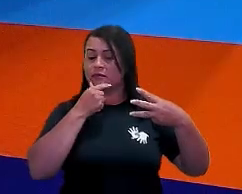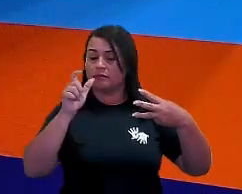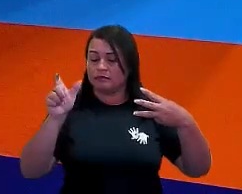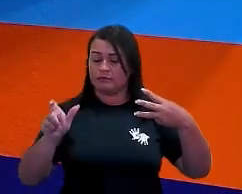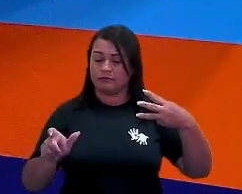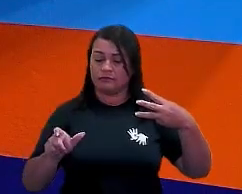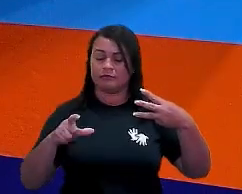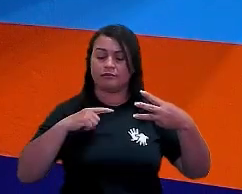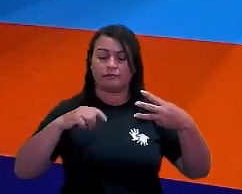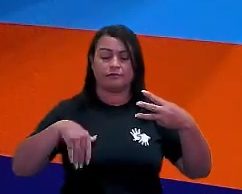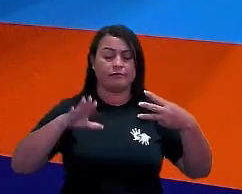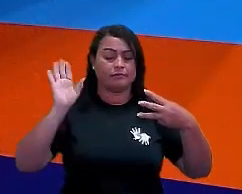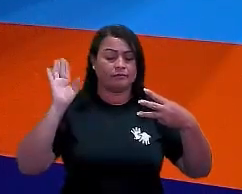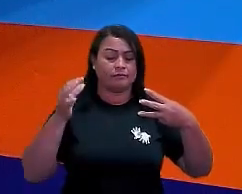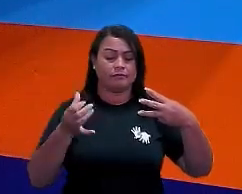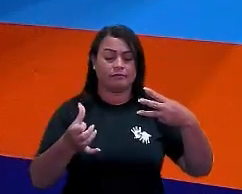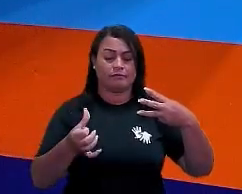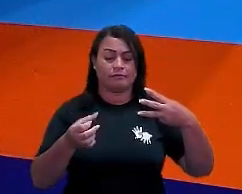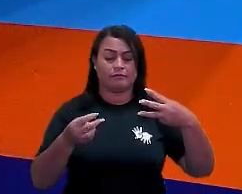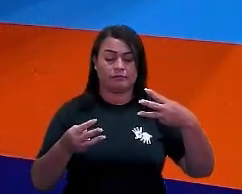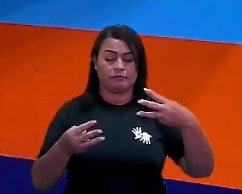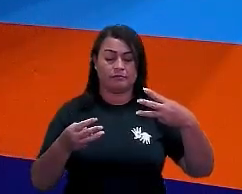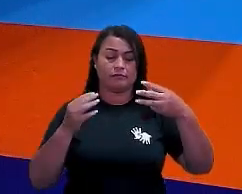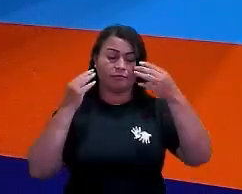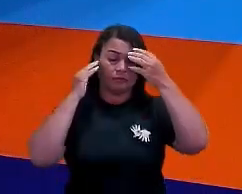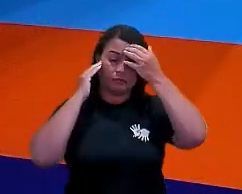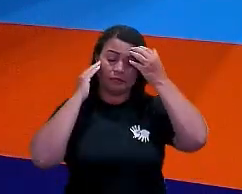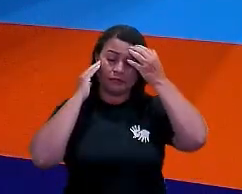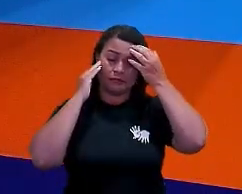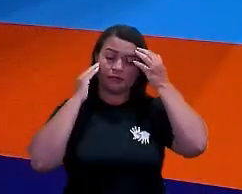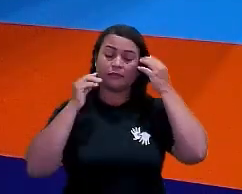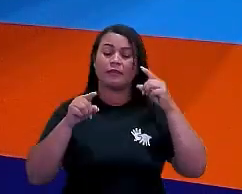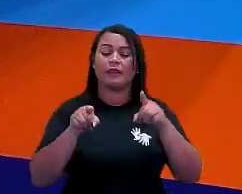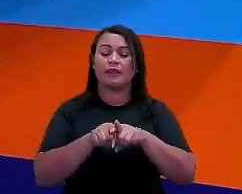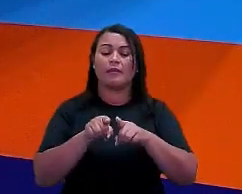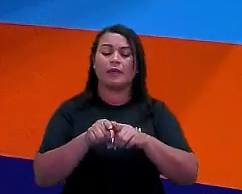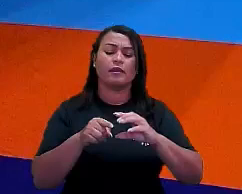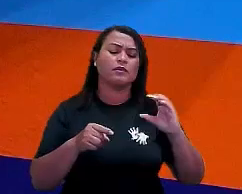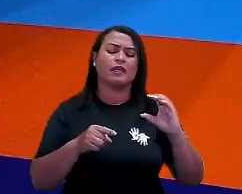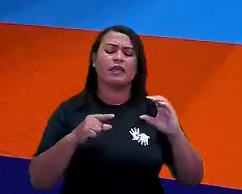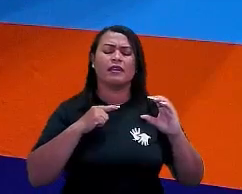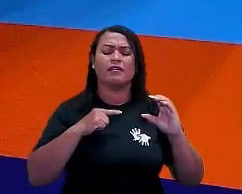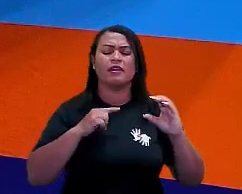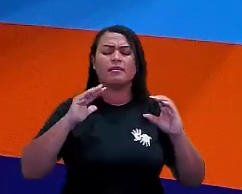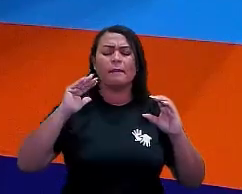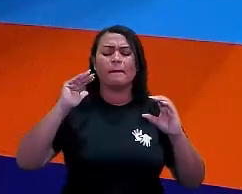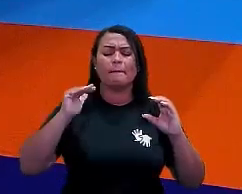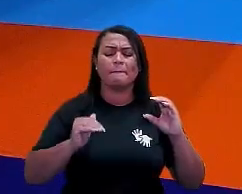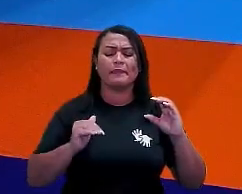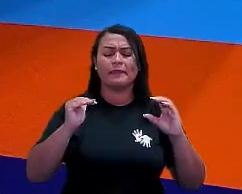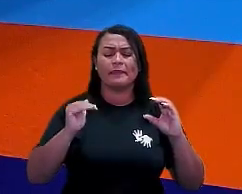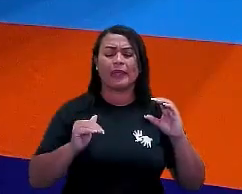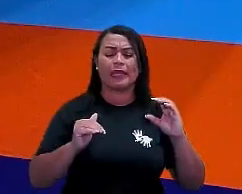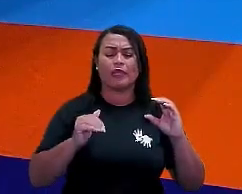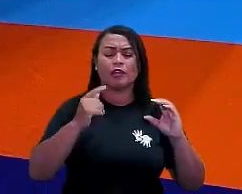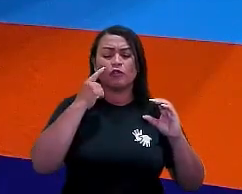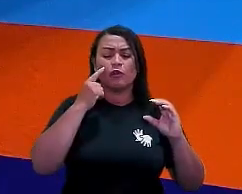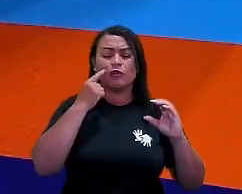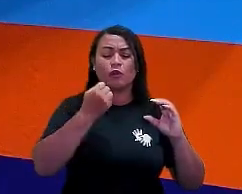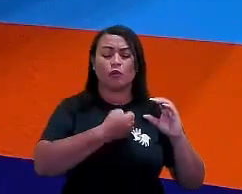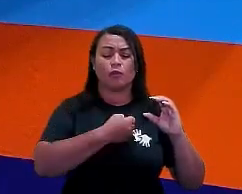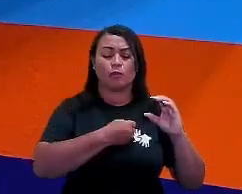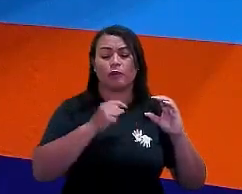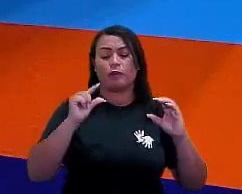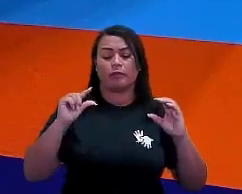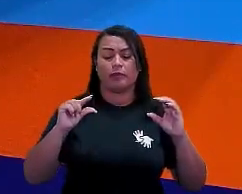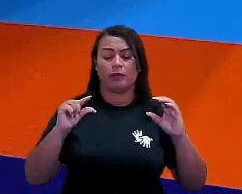quem fez mais pontos, tá certo? E aí, quem fez menos pontos? Vou ver um número